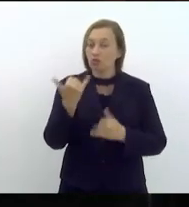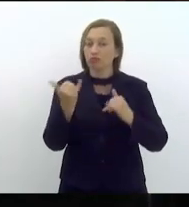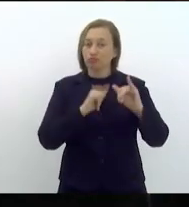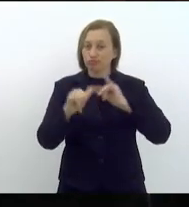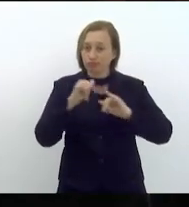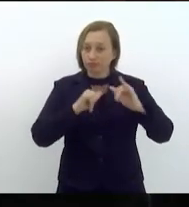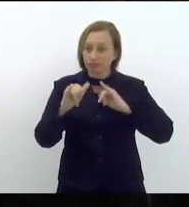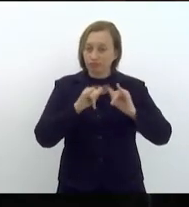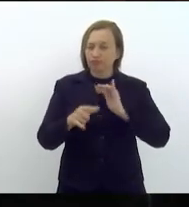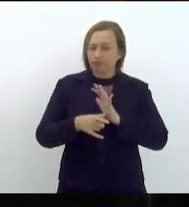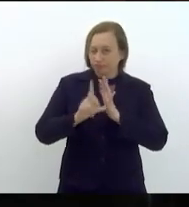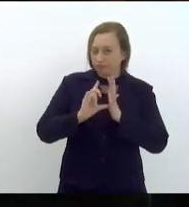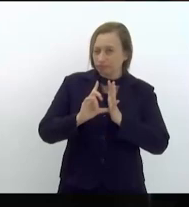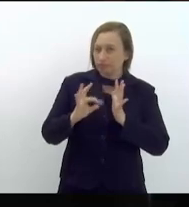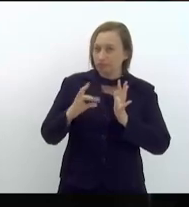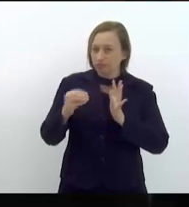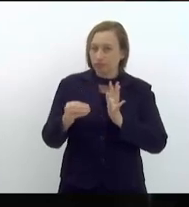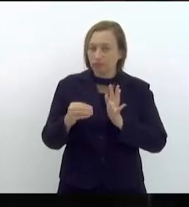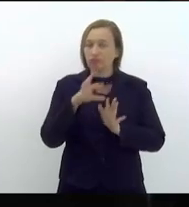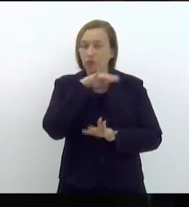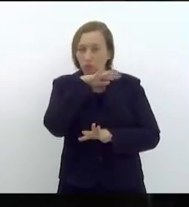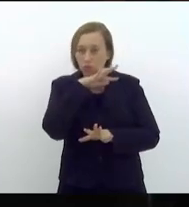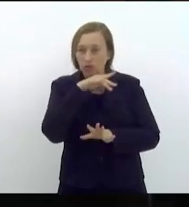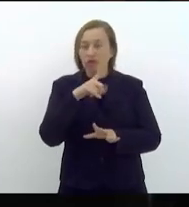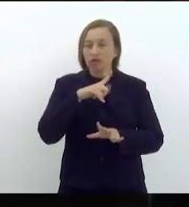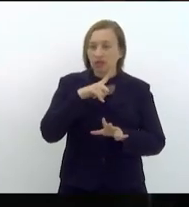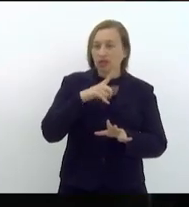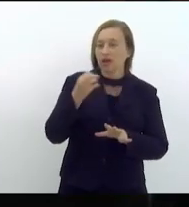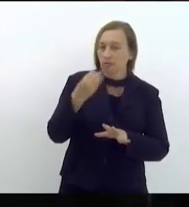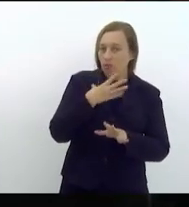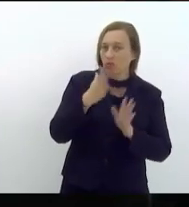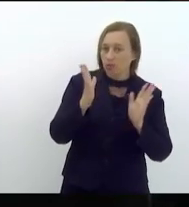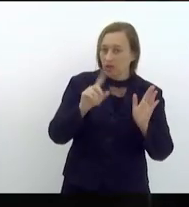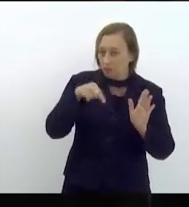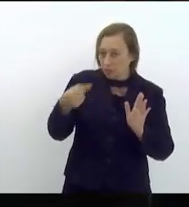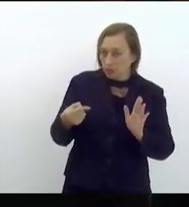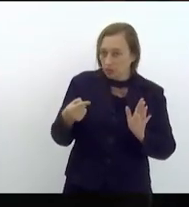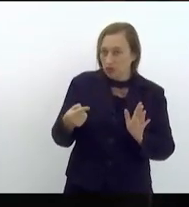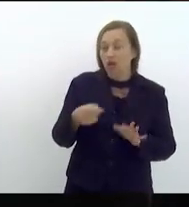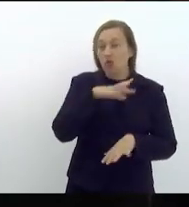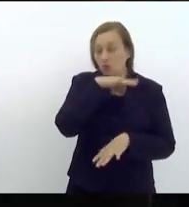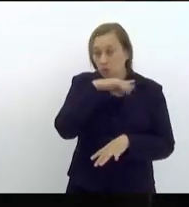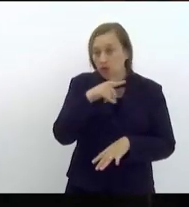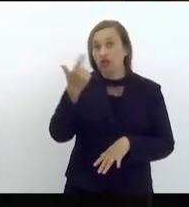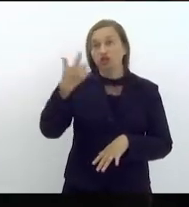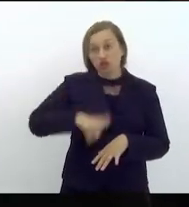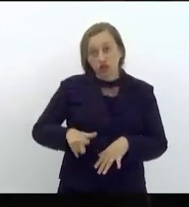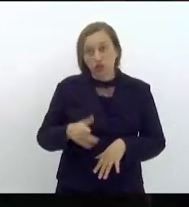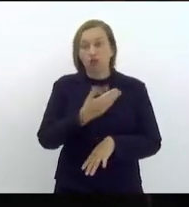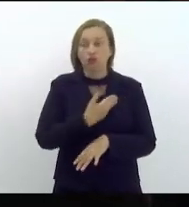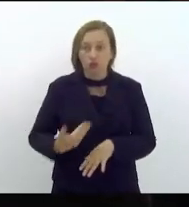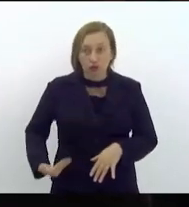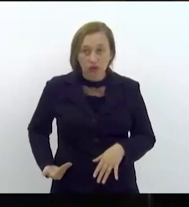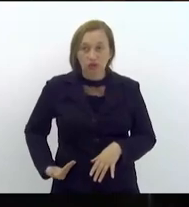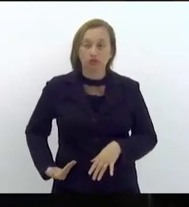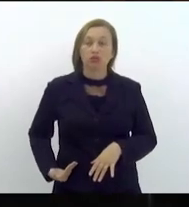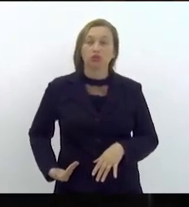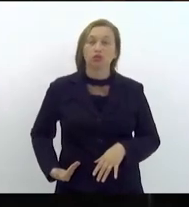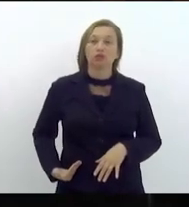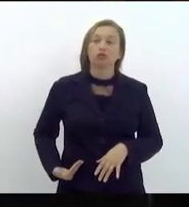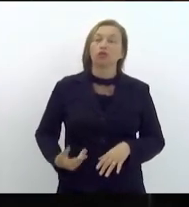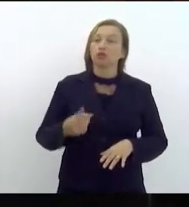antes disso a má notícia porque a boa sempre limpa a má notícia a má notícia é que de novo o governador Cláudio Castro